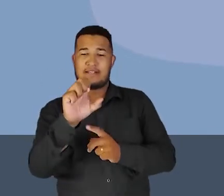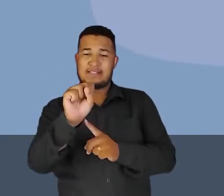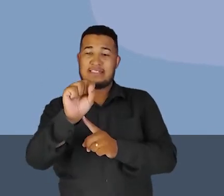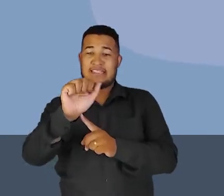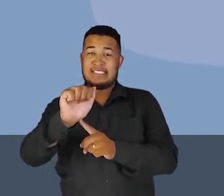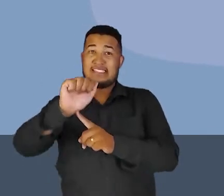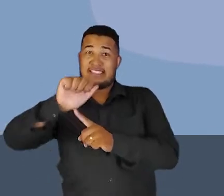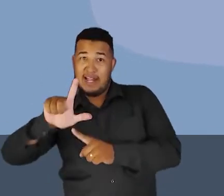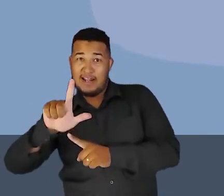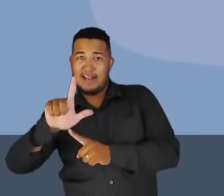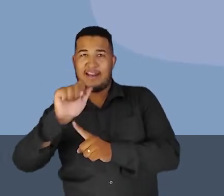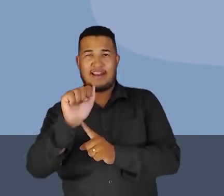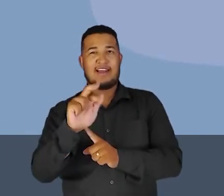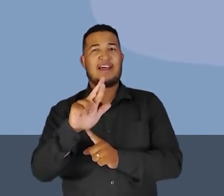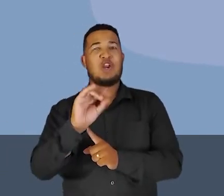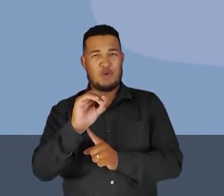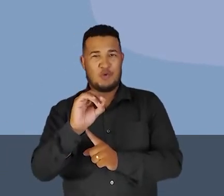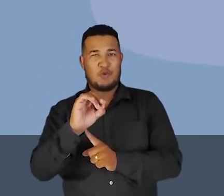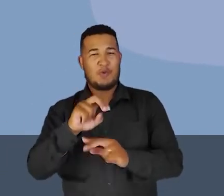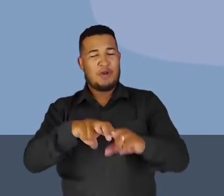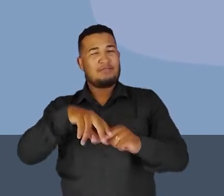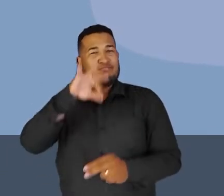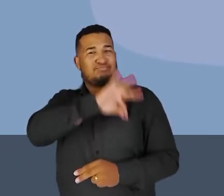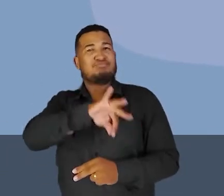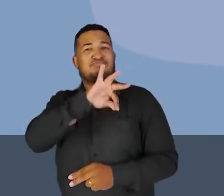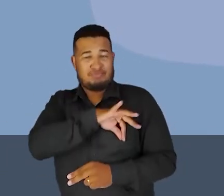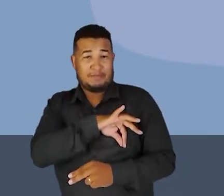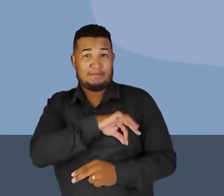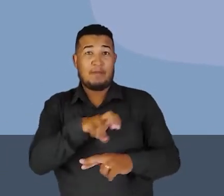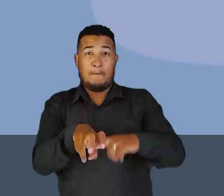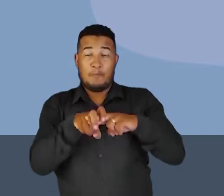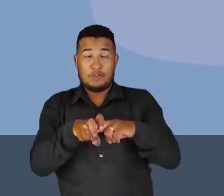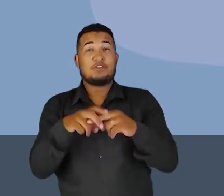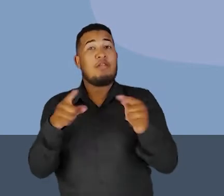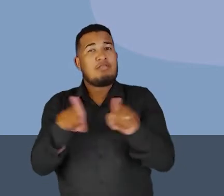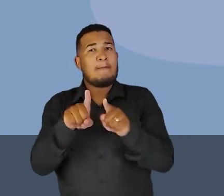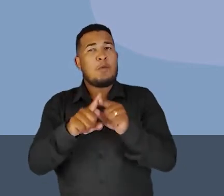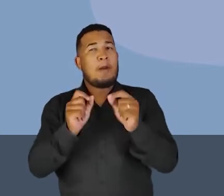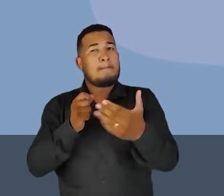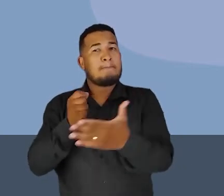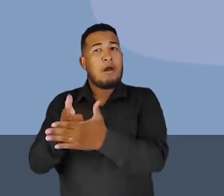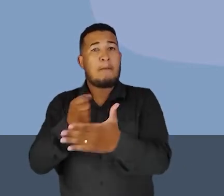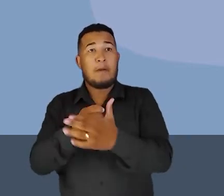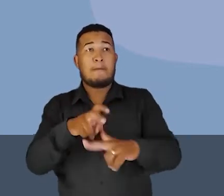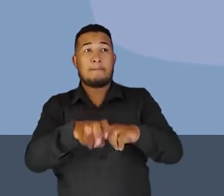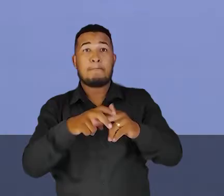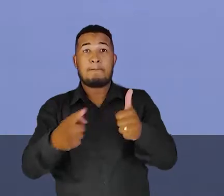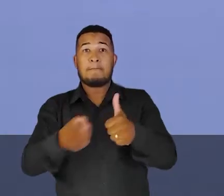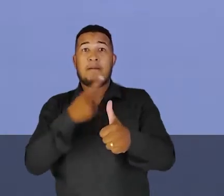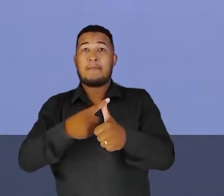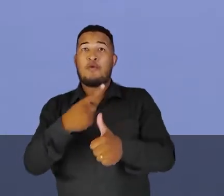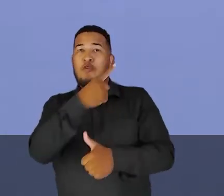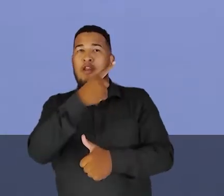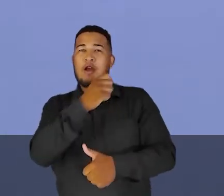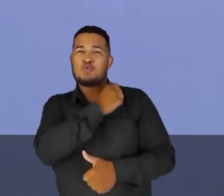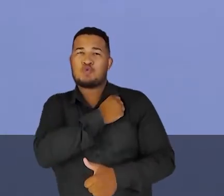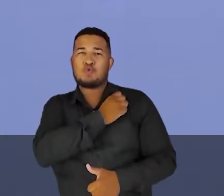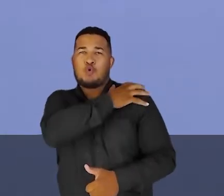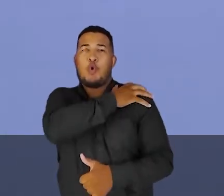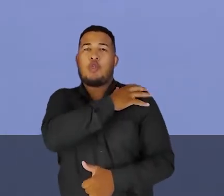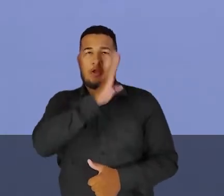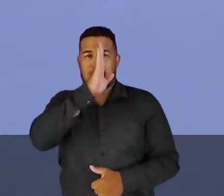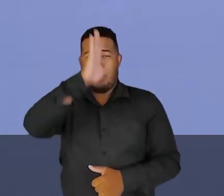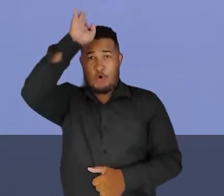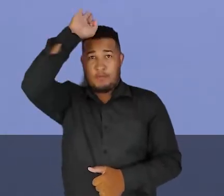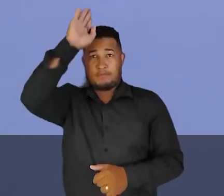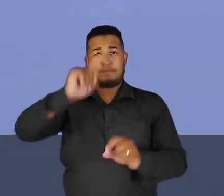usado durante muito tempo como forma de pagamento e, a princípio, pagamento dos soldados romanos. Mas sal,